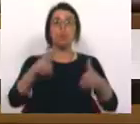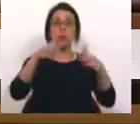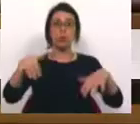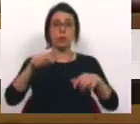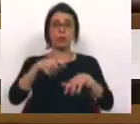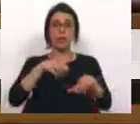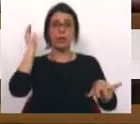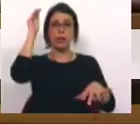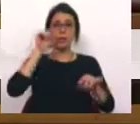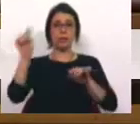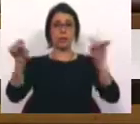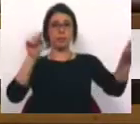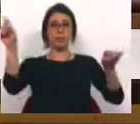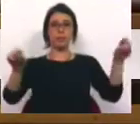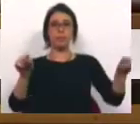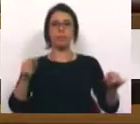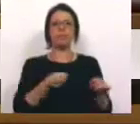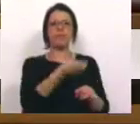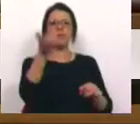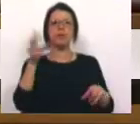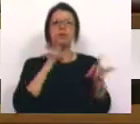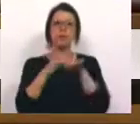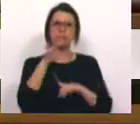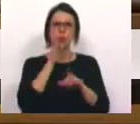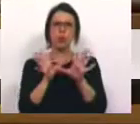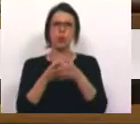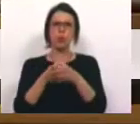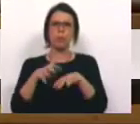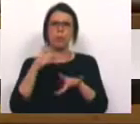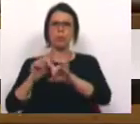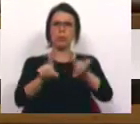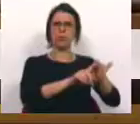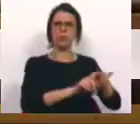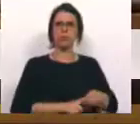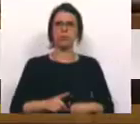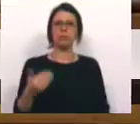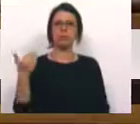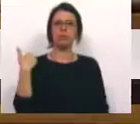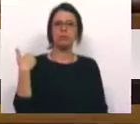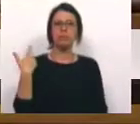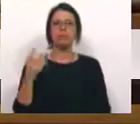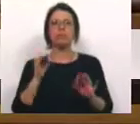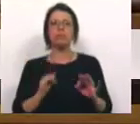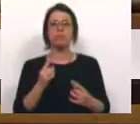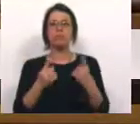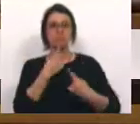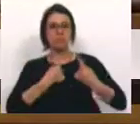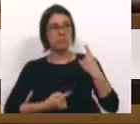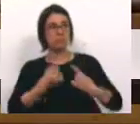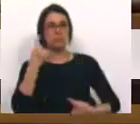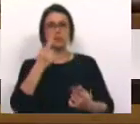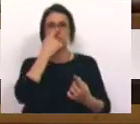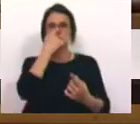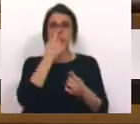Assembleia da República, vários senhores deputados de vários grupos parlamentares me manifestaram pessoalmente alguma